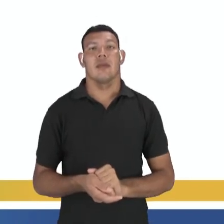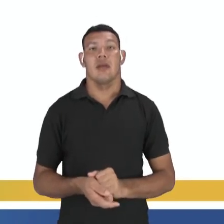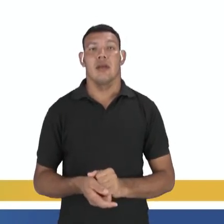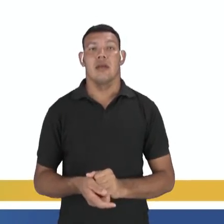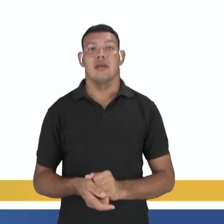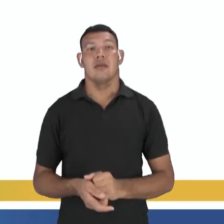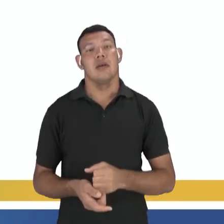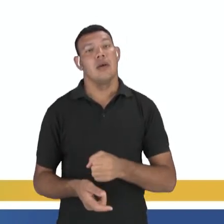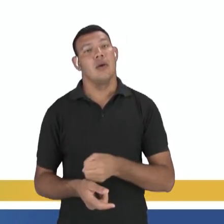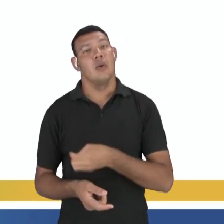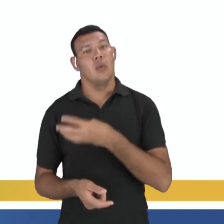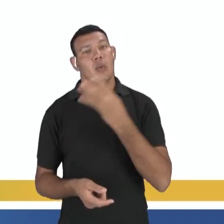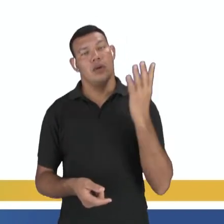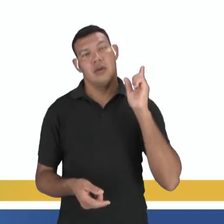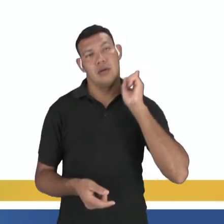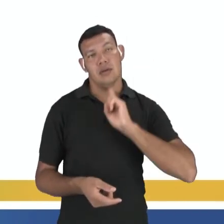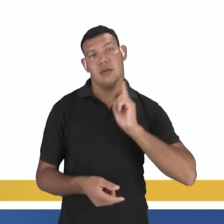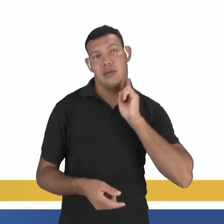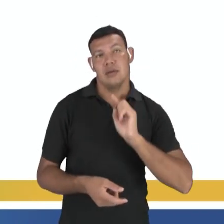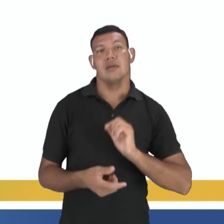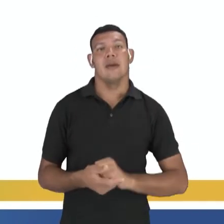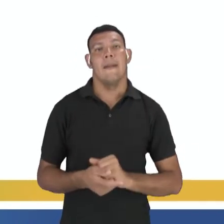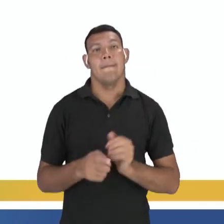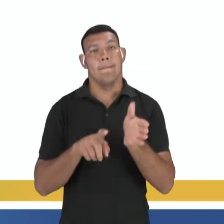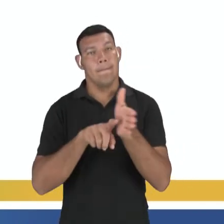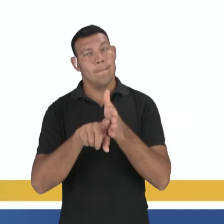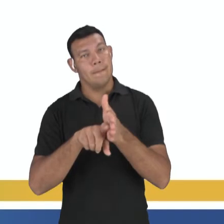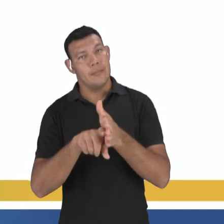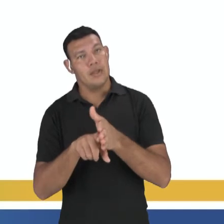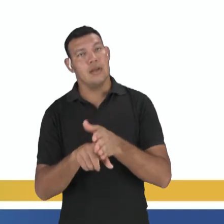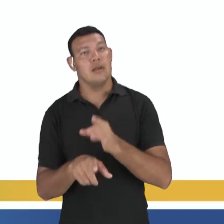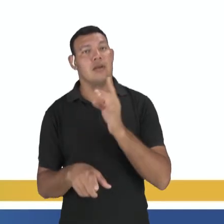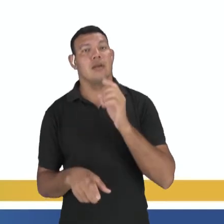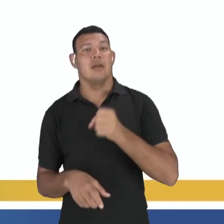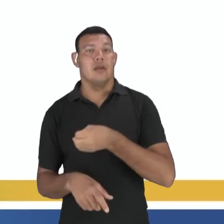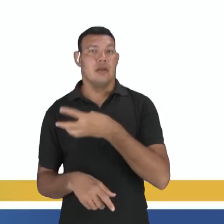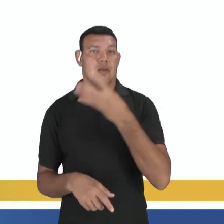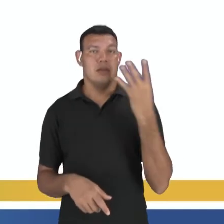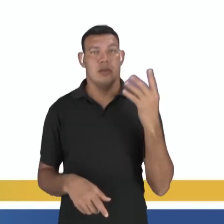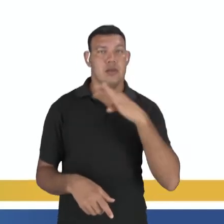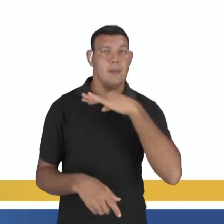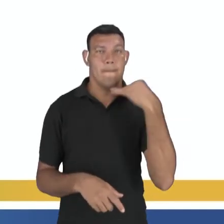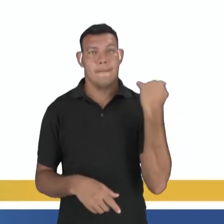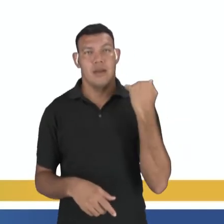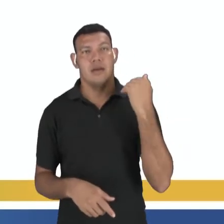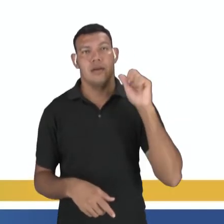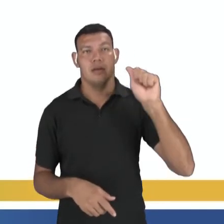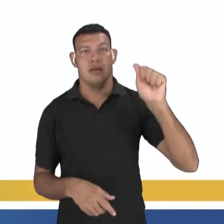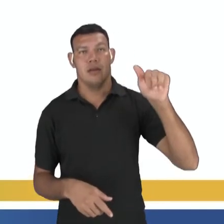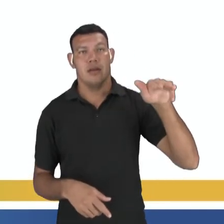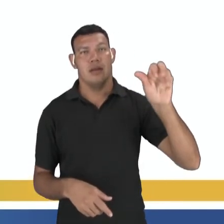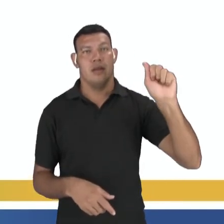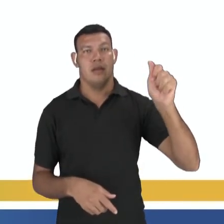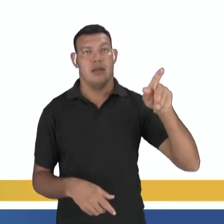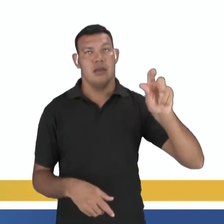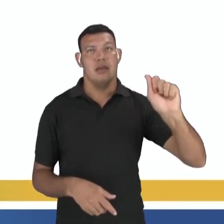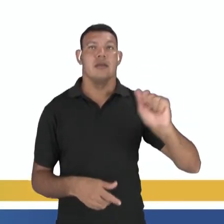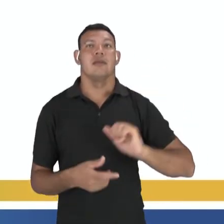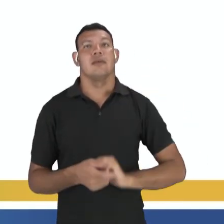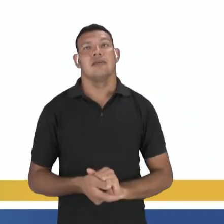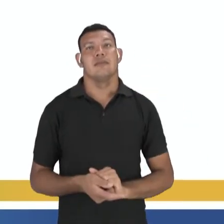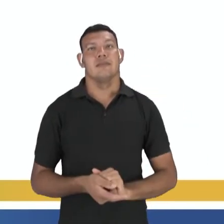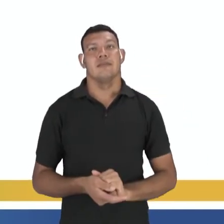mortes em Minas, né, pela quantidade de mortes no Amapá. Então vai dar 693 menos 15, que dá